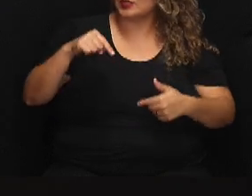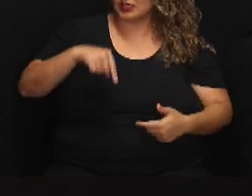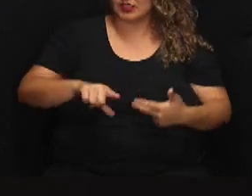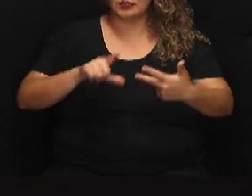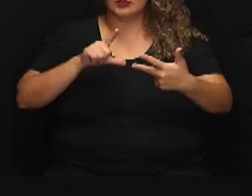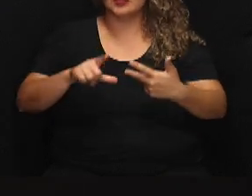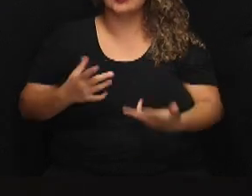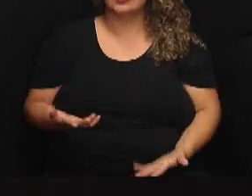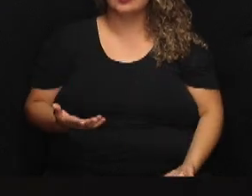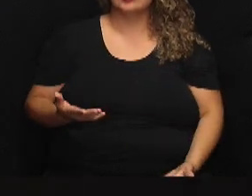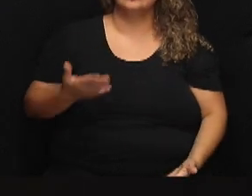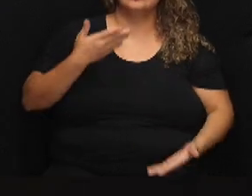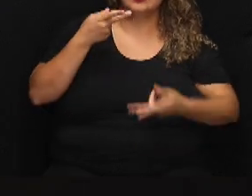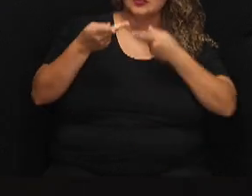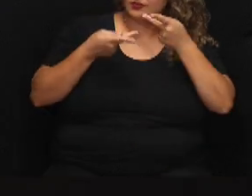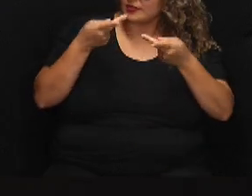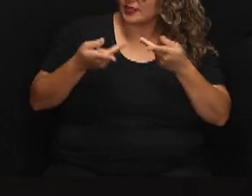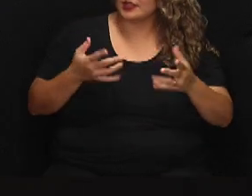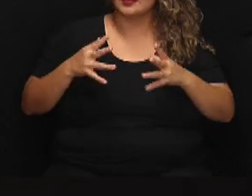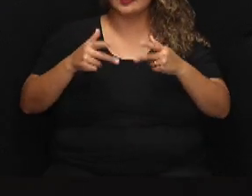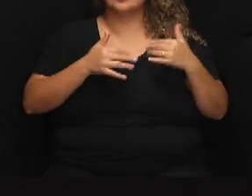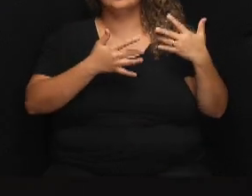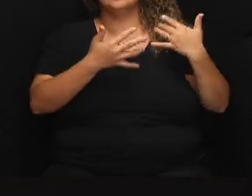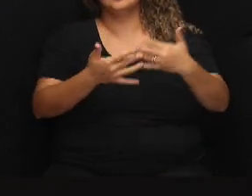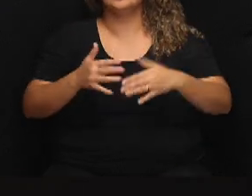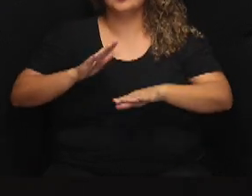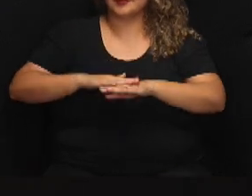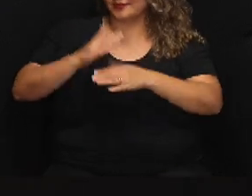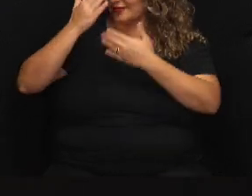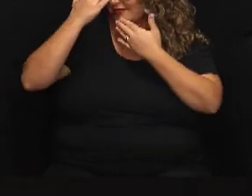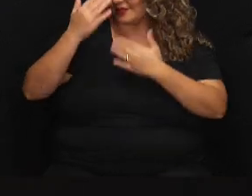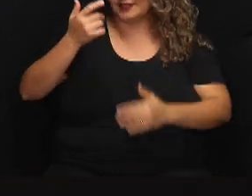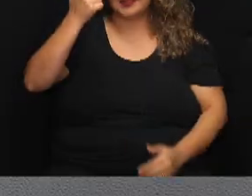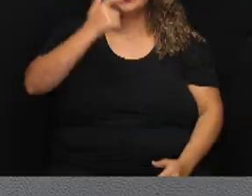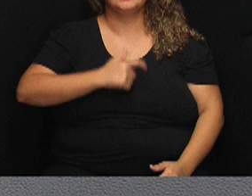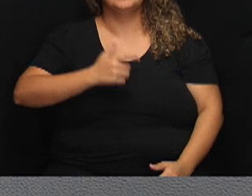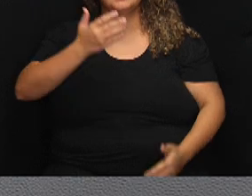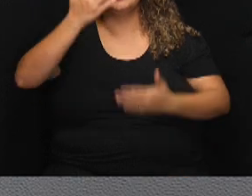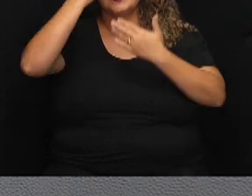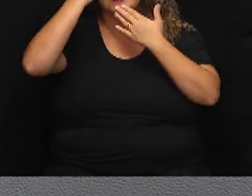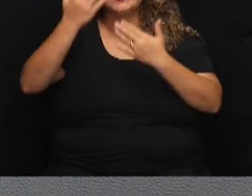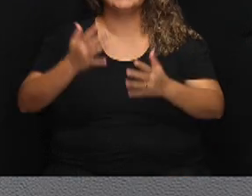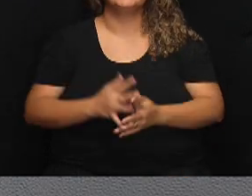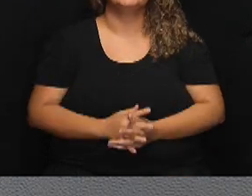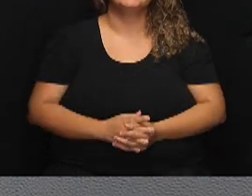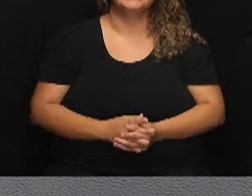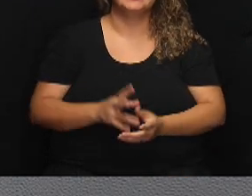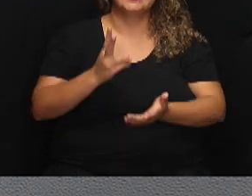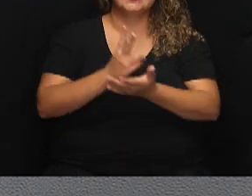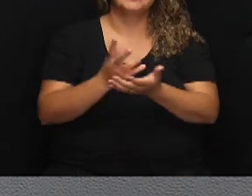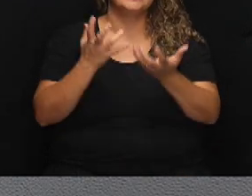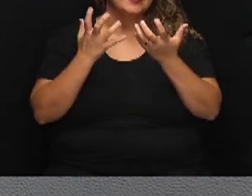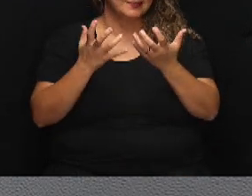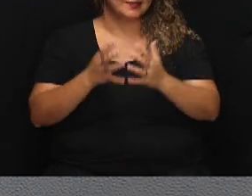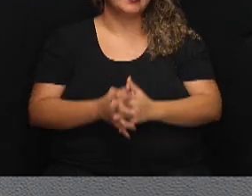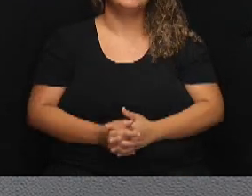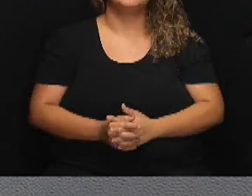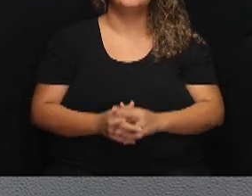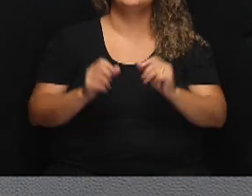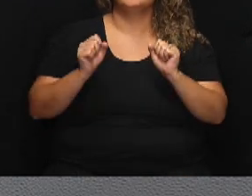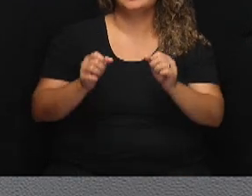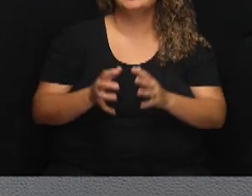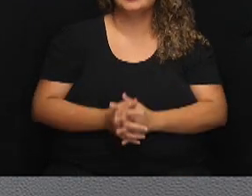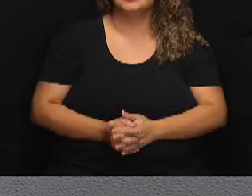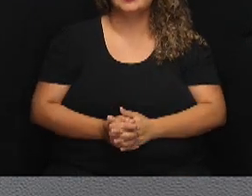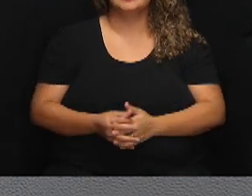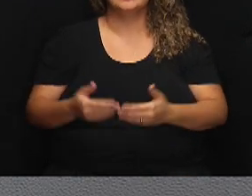Legislativo, de contar toda a sua atuação, viu? Muito obrigado. Imagina, eu agradeço, sempre que vocês quiserem, puderem, estou